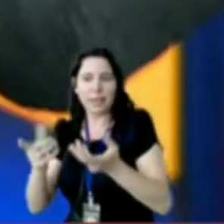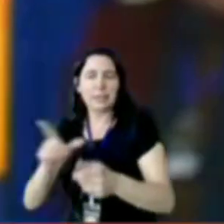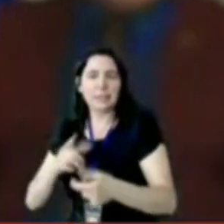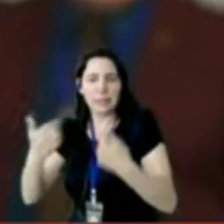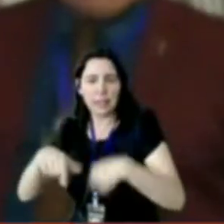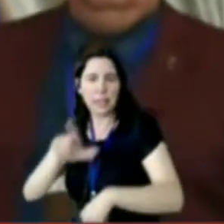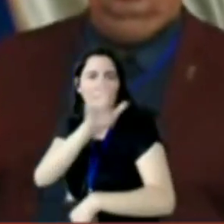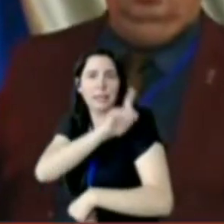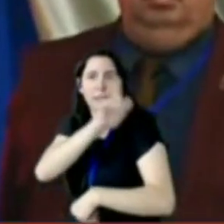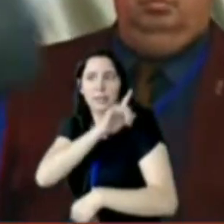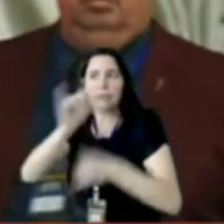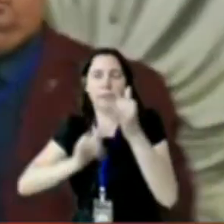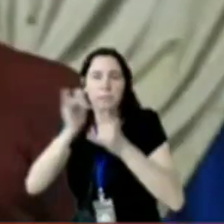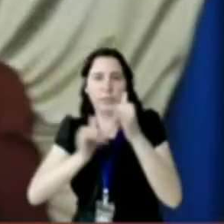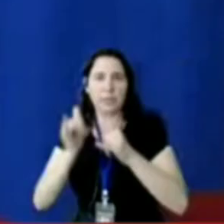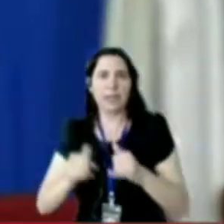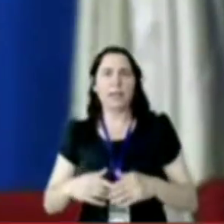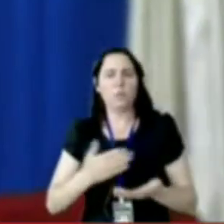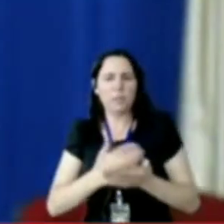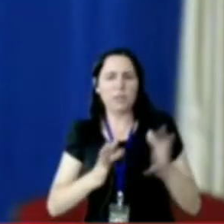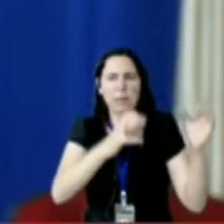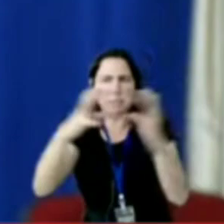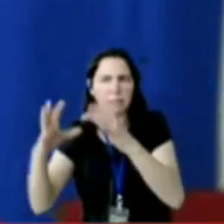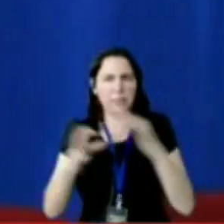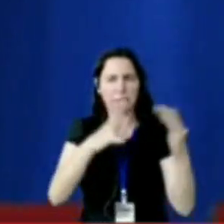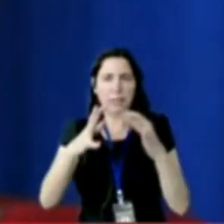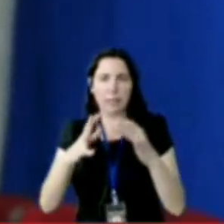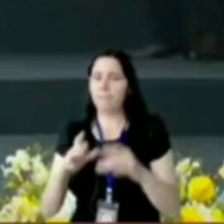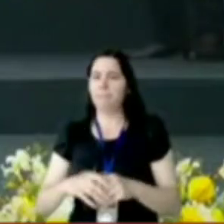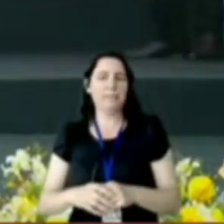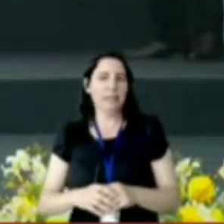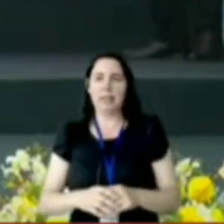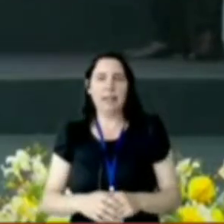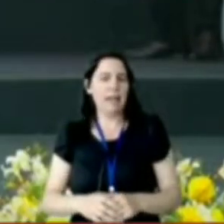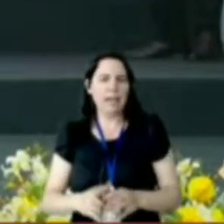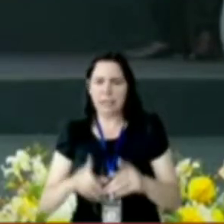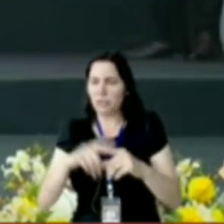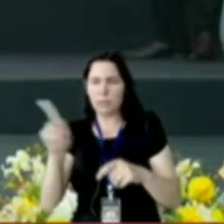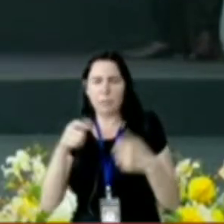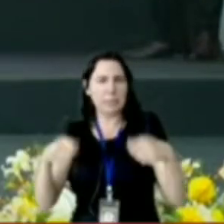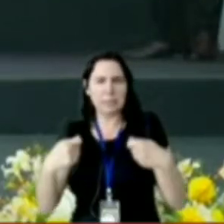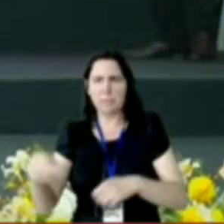ó. Briga, briga, briga, briga, briga. A igreja não precisa levantar a bandeira de partido político.